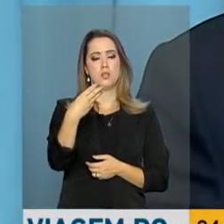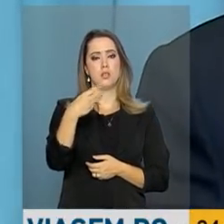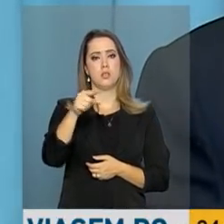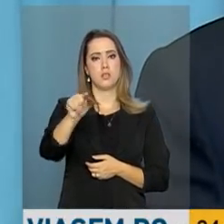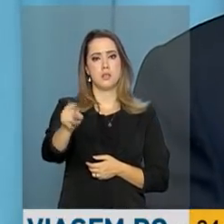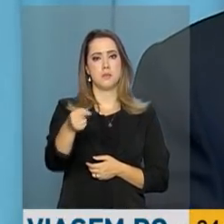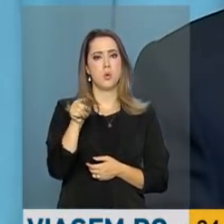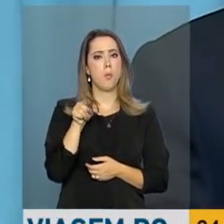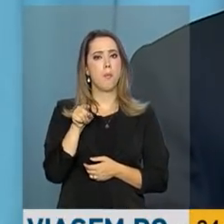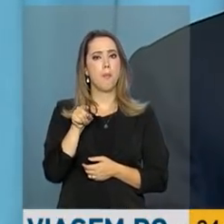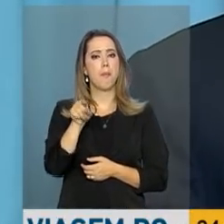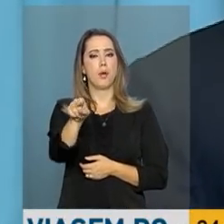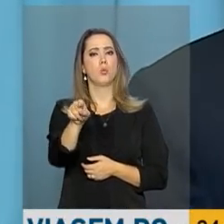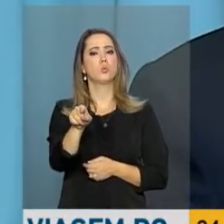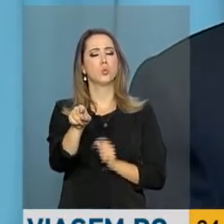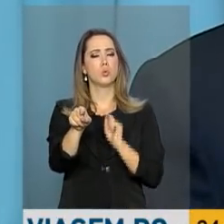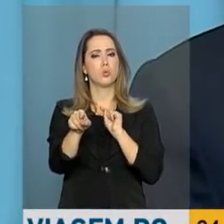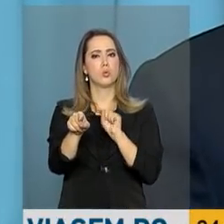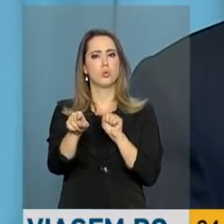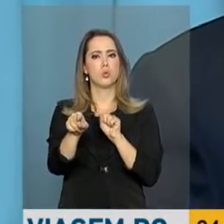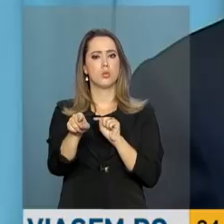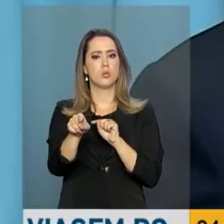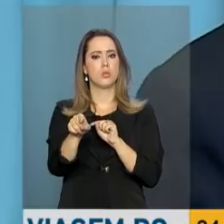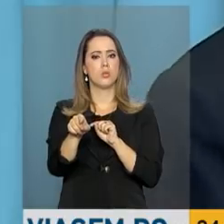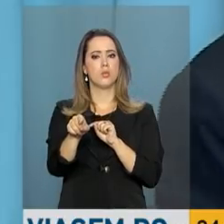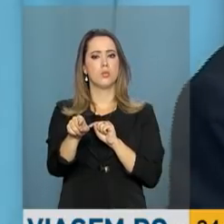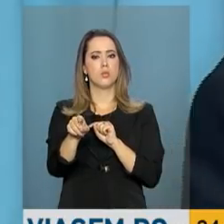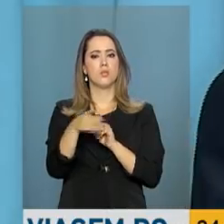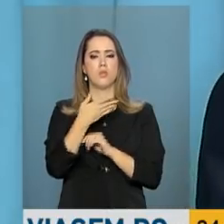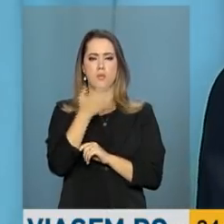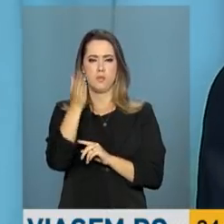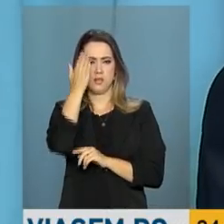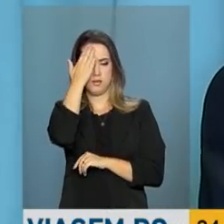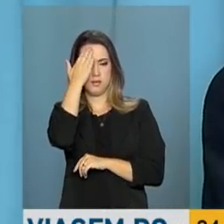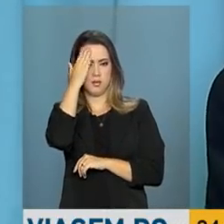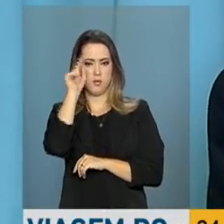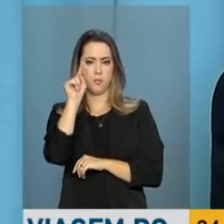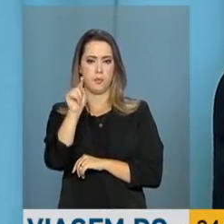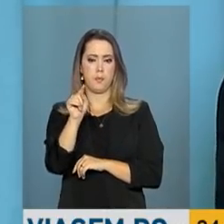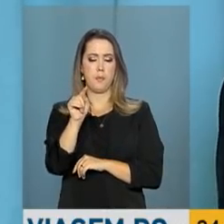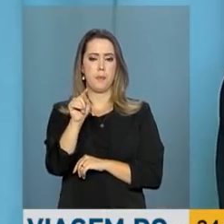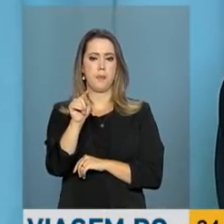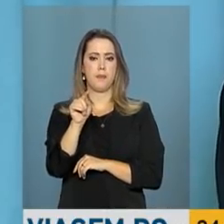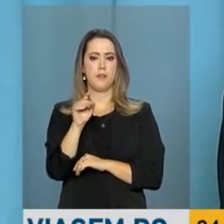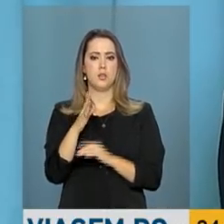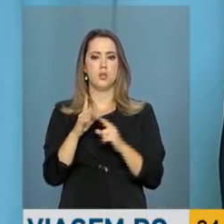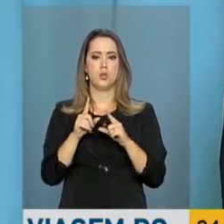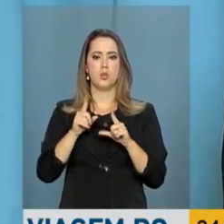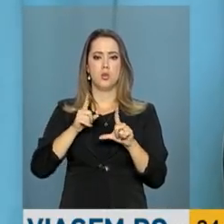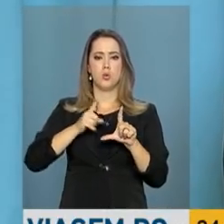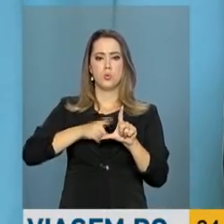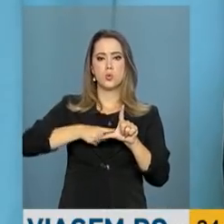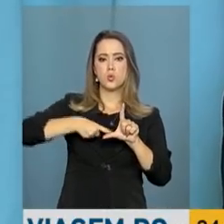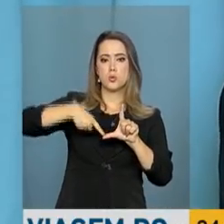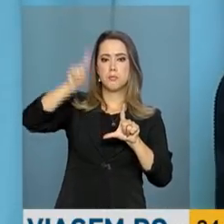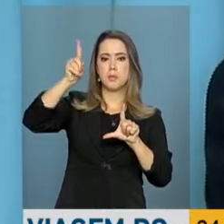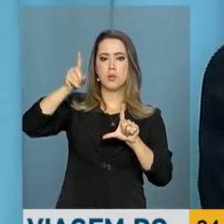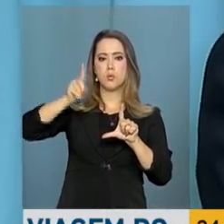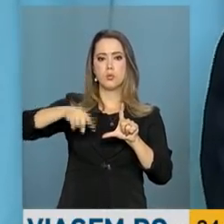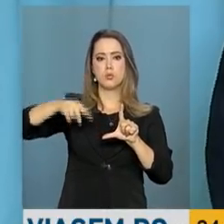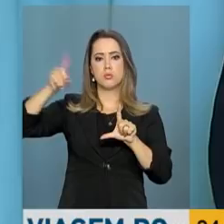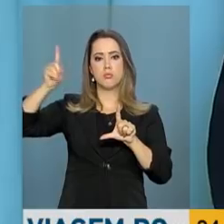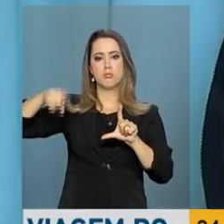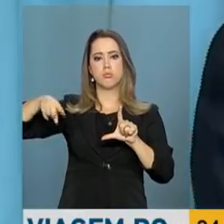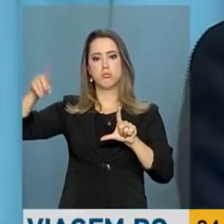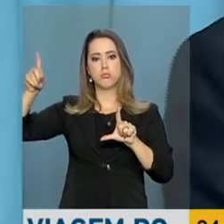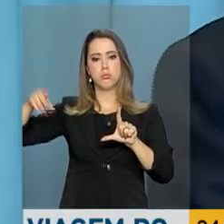que a embaixadora Marisol apontou aqui. Convenhamos, vocês sabem que os picos, né, da Bolsa de Valores no passado,